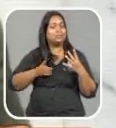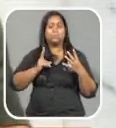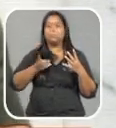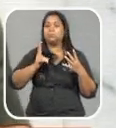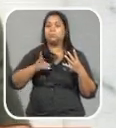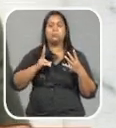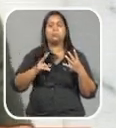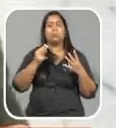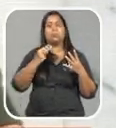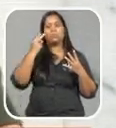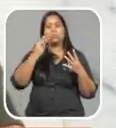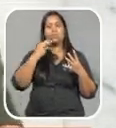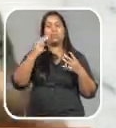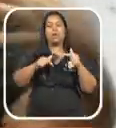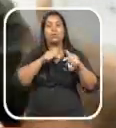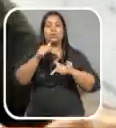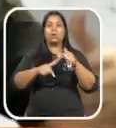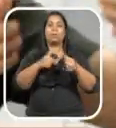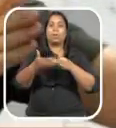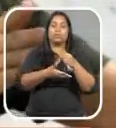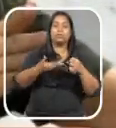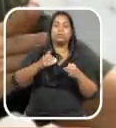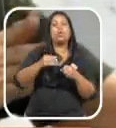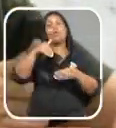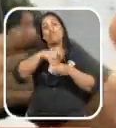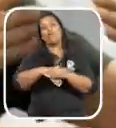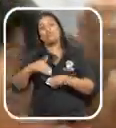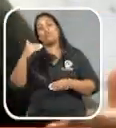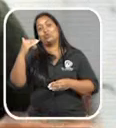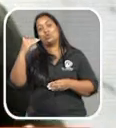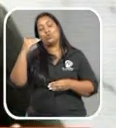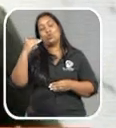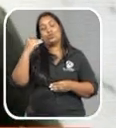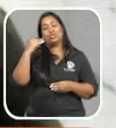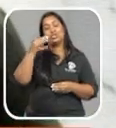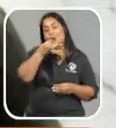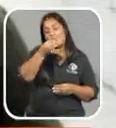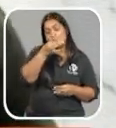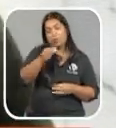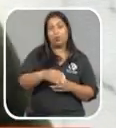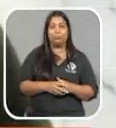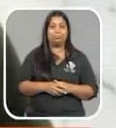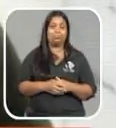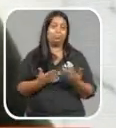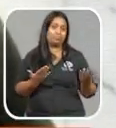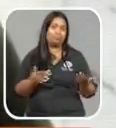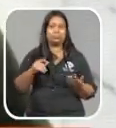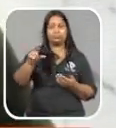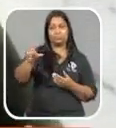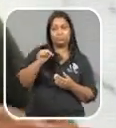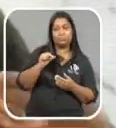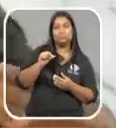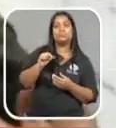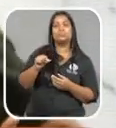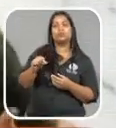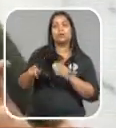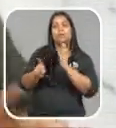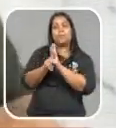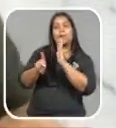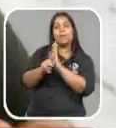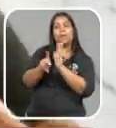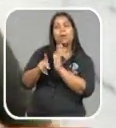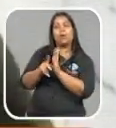opinião. O resto, uma parte, se elege no fisiologismo puro, sendo base incondicional do governo e